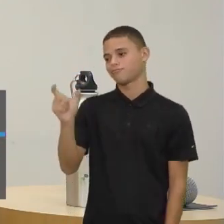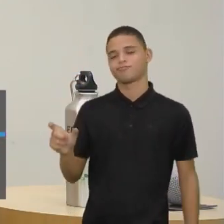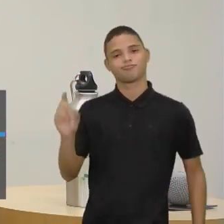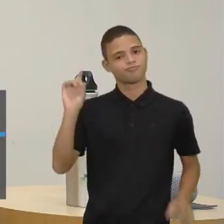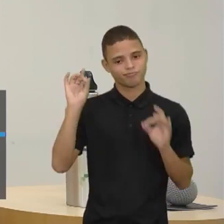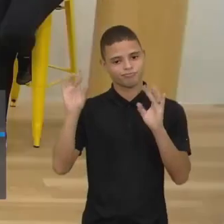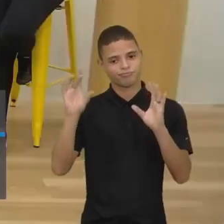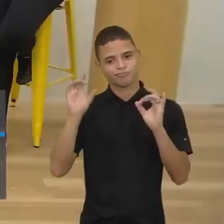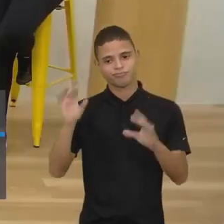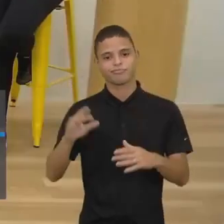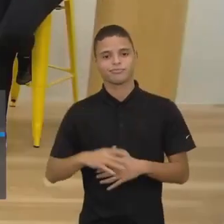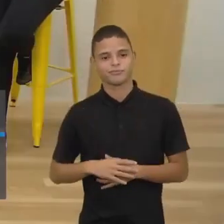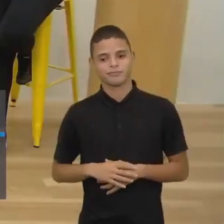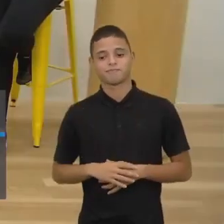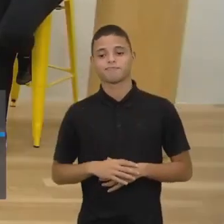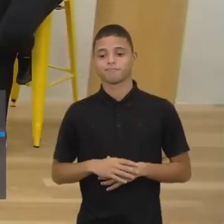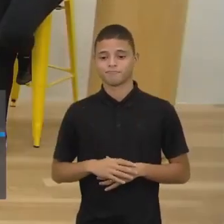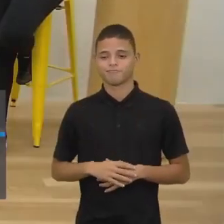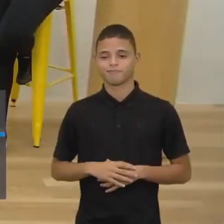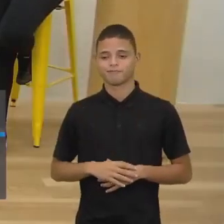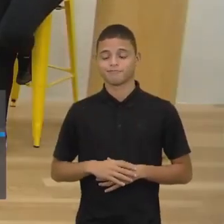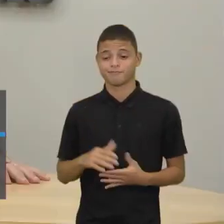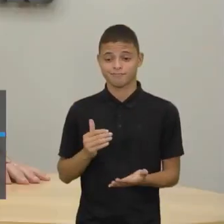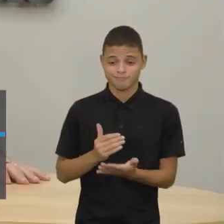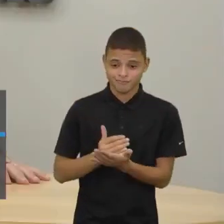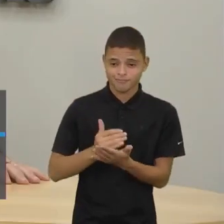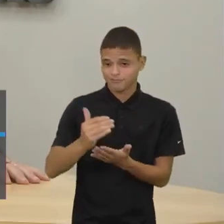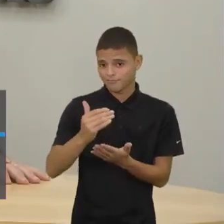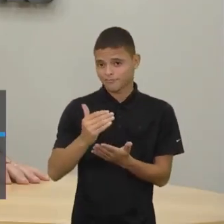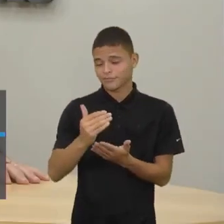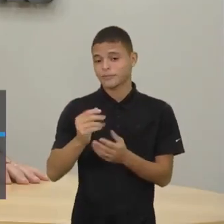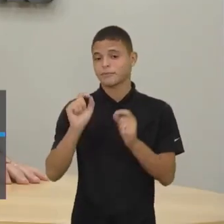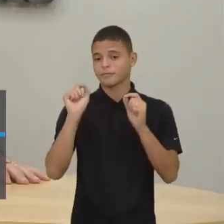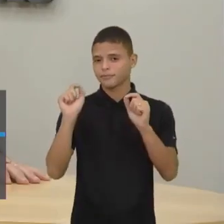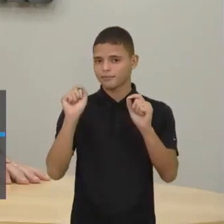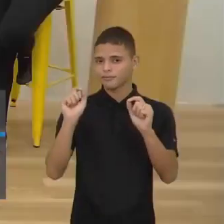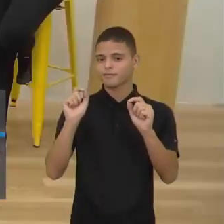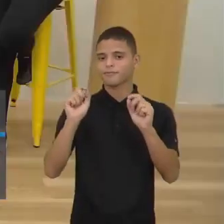isso aí, o cara é um mestre. E começamos aí falando sobre